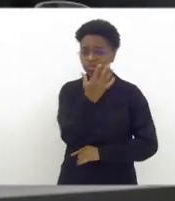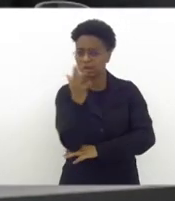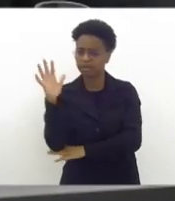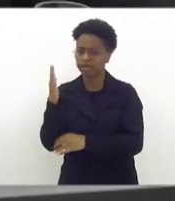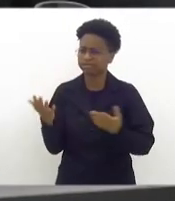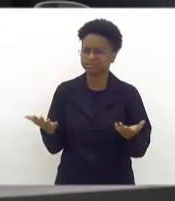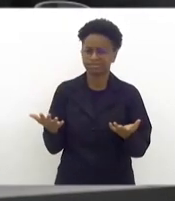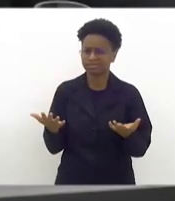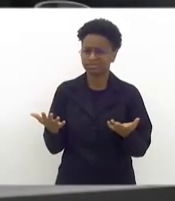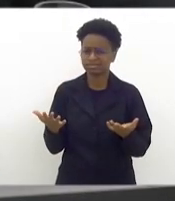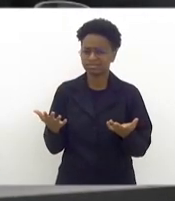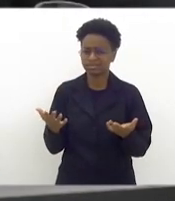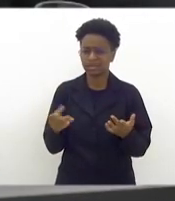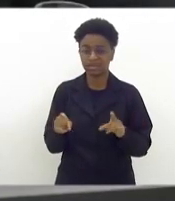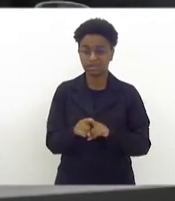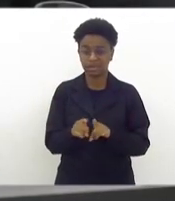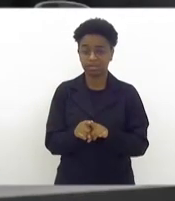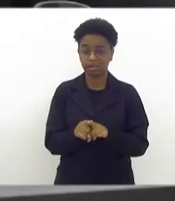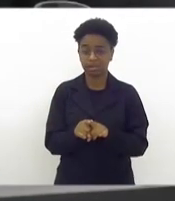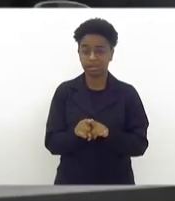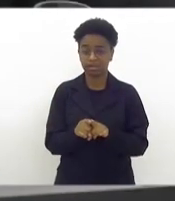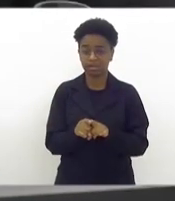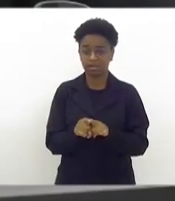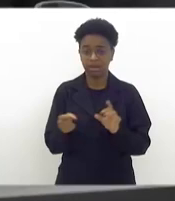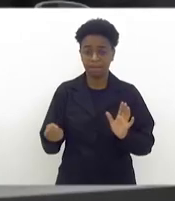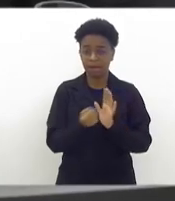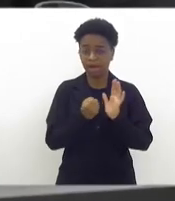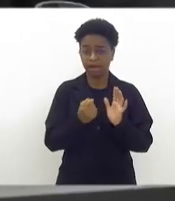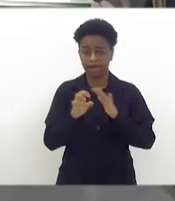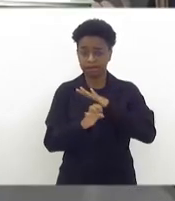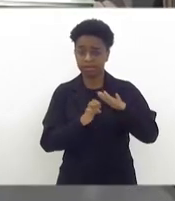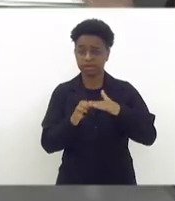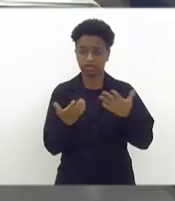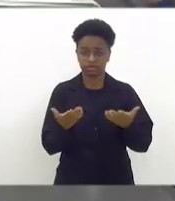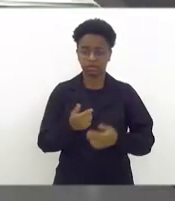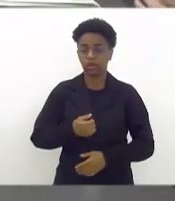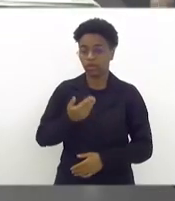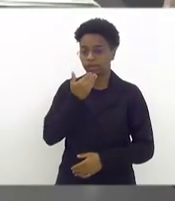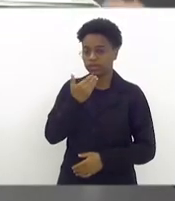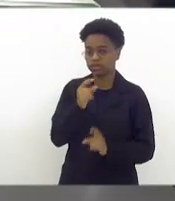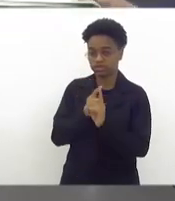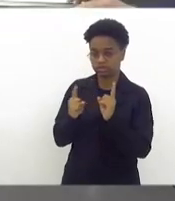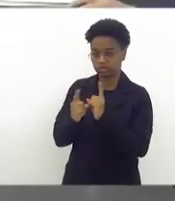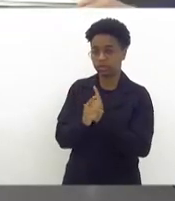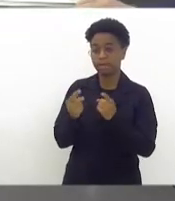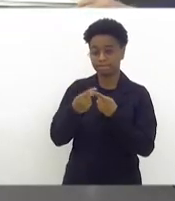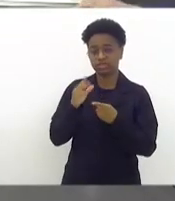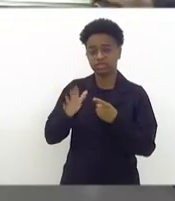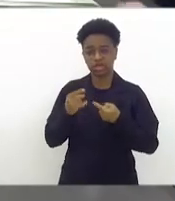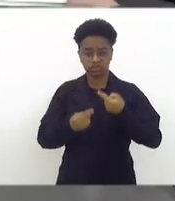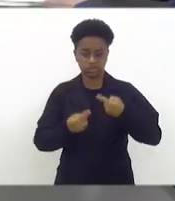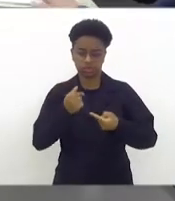vão manchar a própria imagem da empresa? Vou pedir uma parte antes de Vossa Excelência terminar, porque eu já fiz a discussão para não